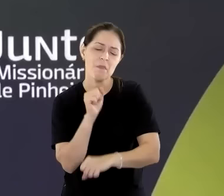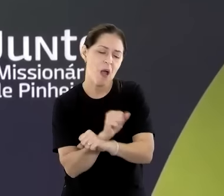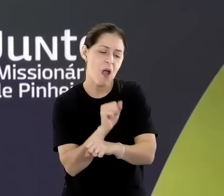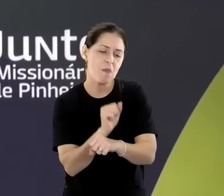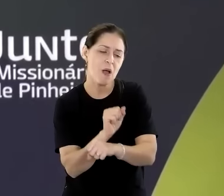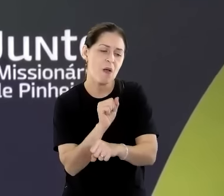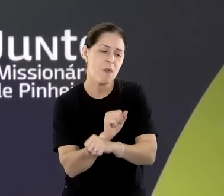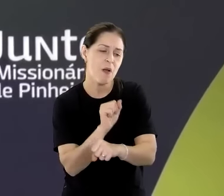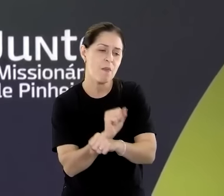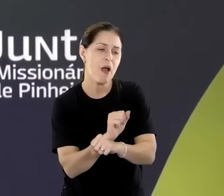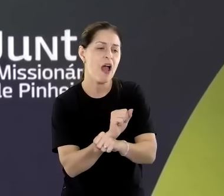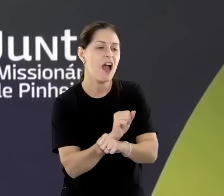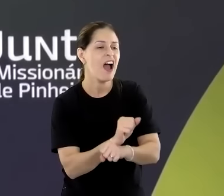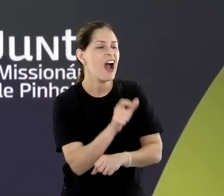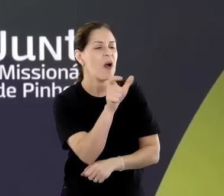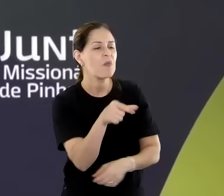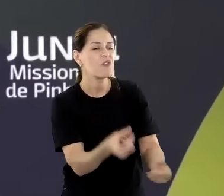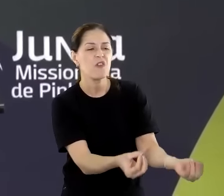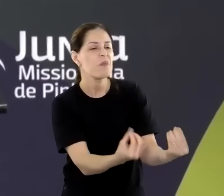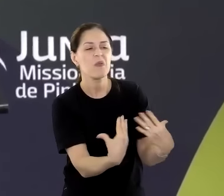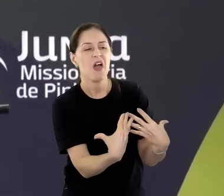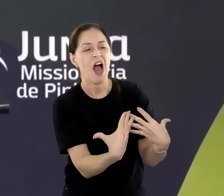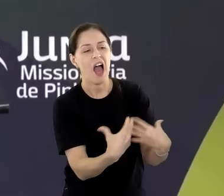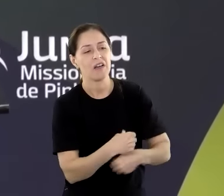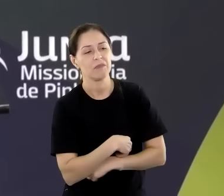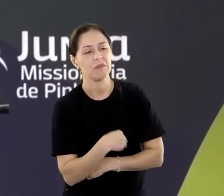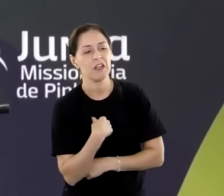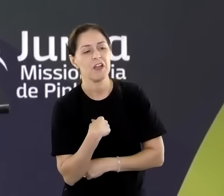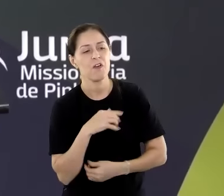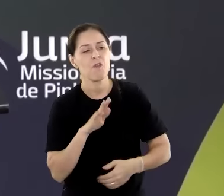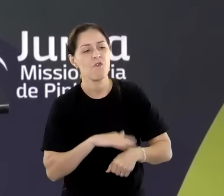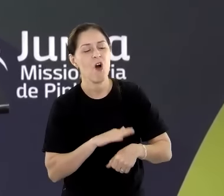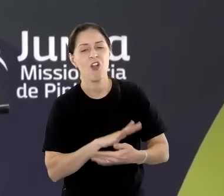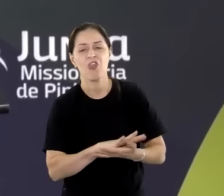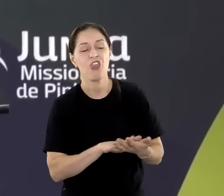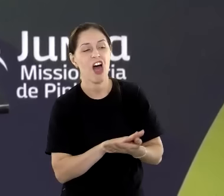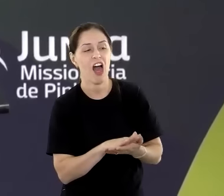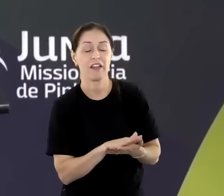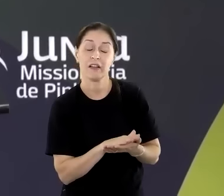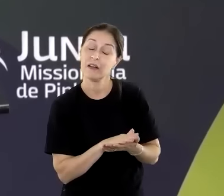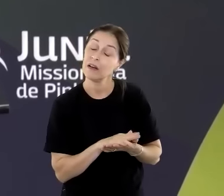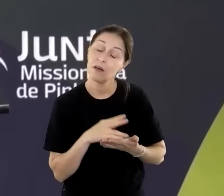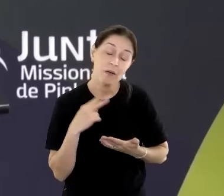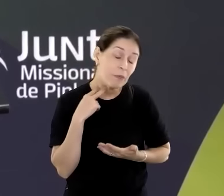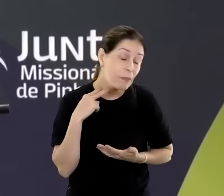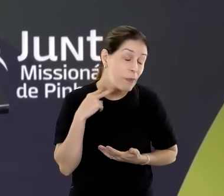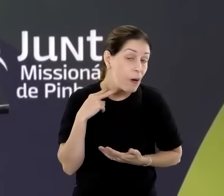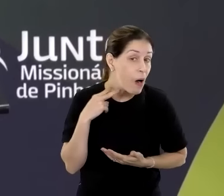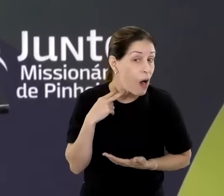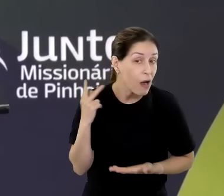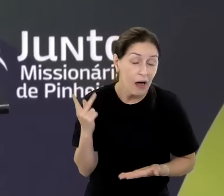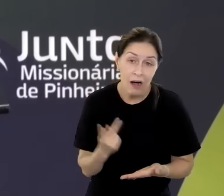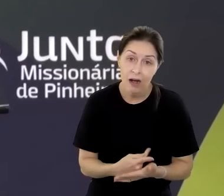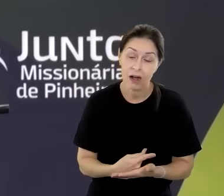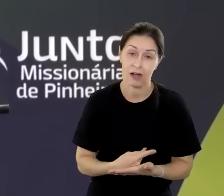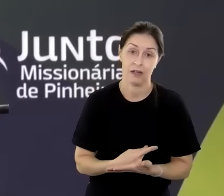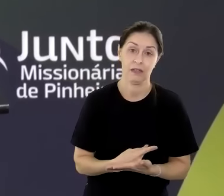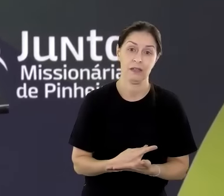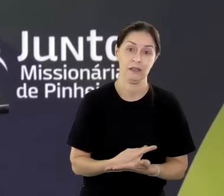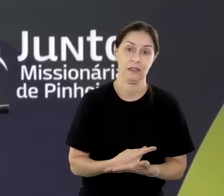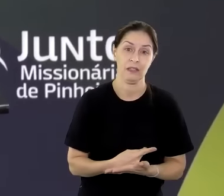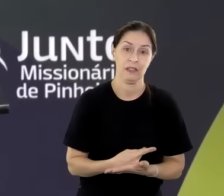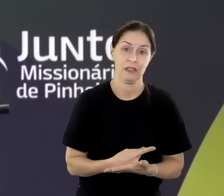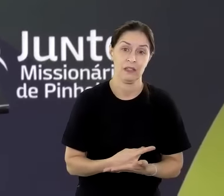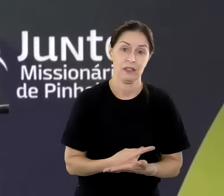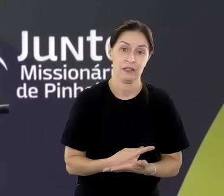aqui até o exemplo das plantas e das aves. A planta retira o seu vigor,